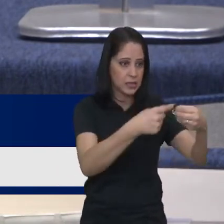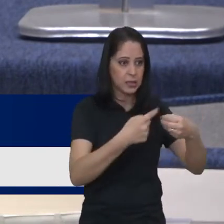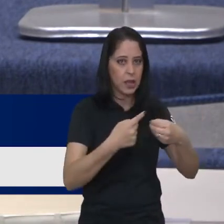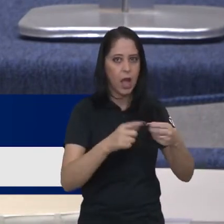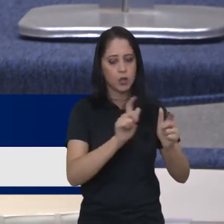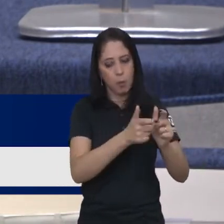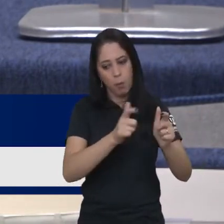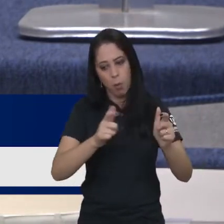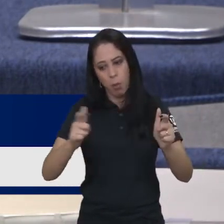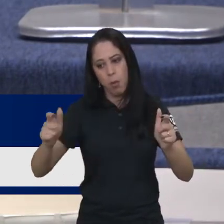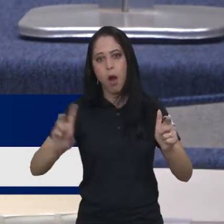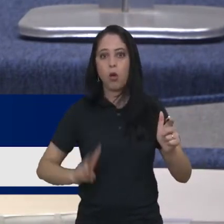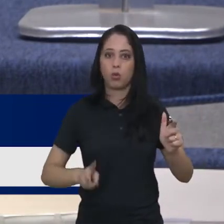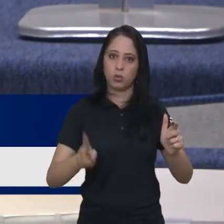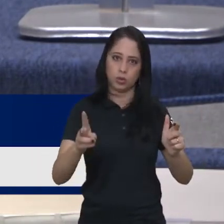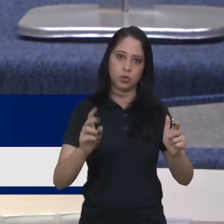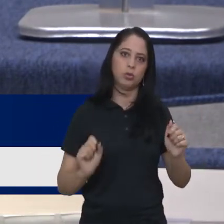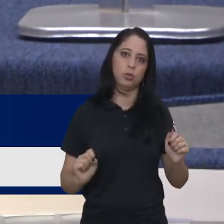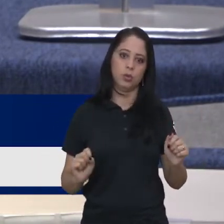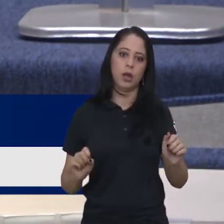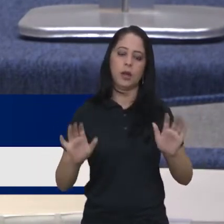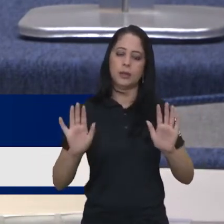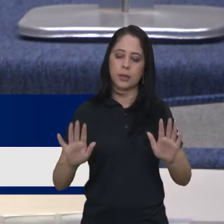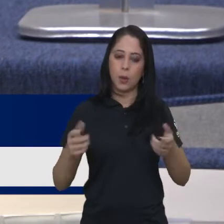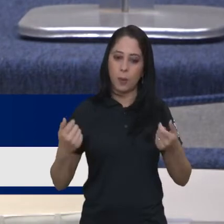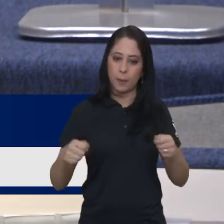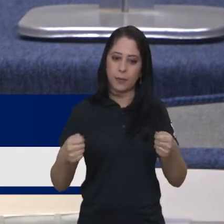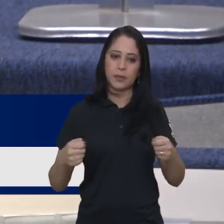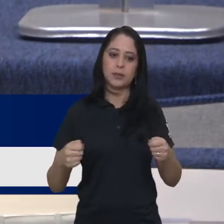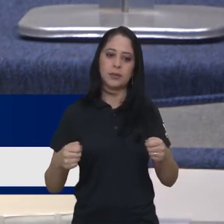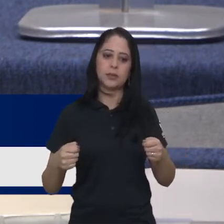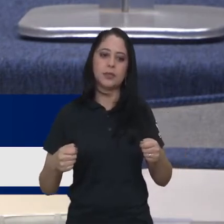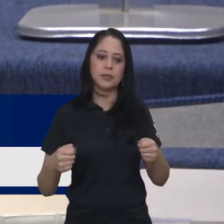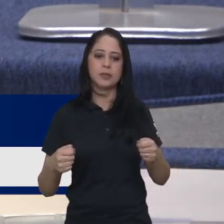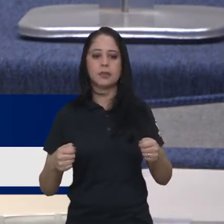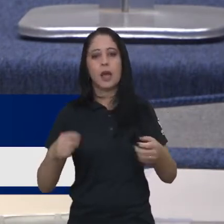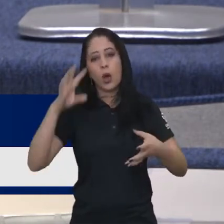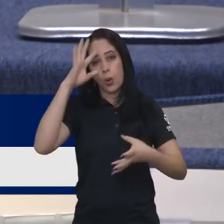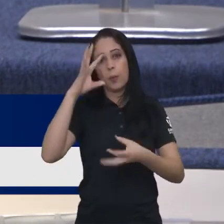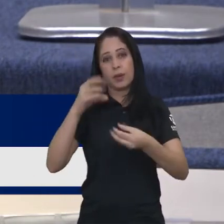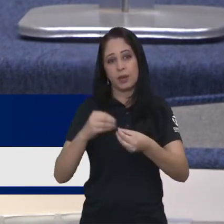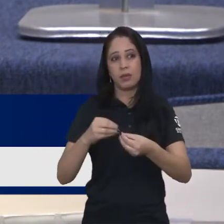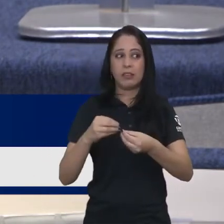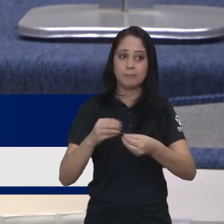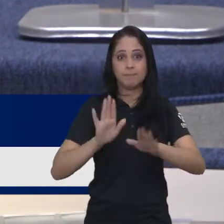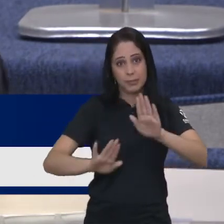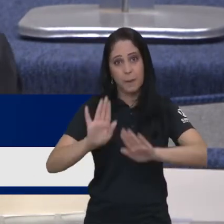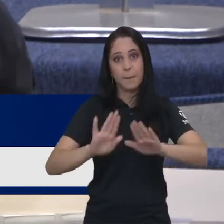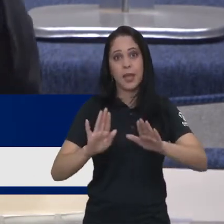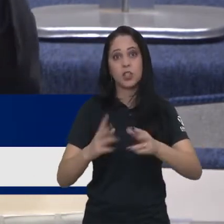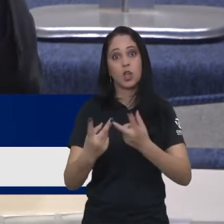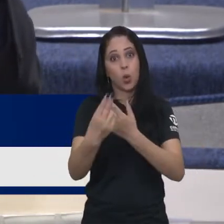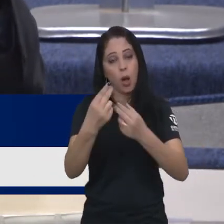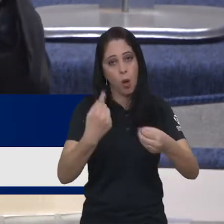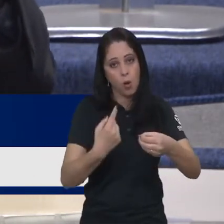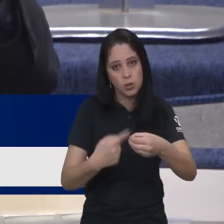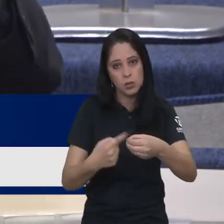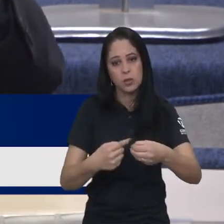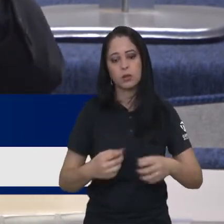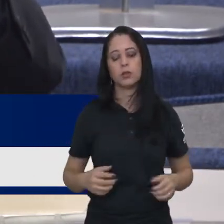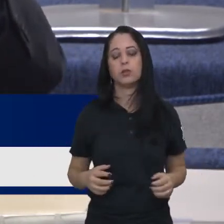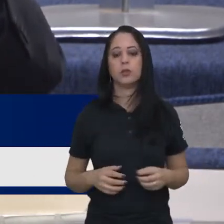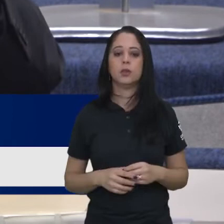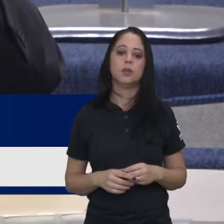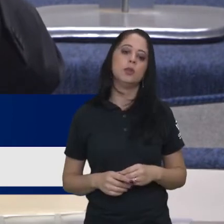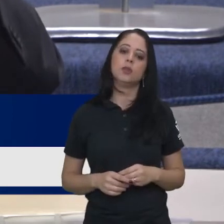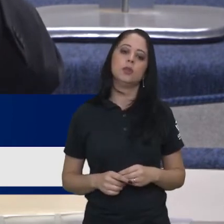ela vai crescendo. Então, esse marco tem que ser considerado de uma forma dinâmica também. E mais uma coisa,